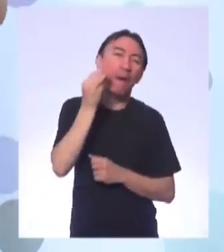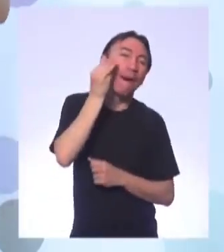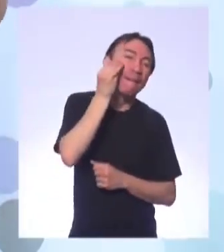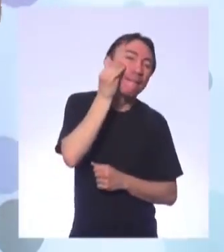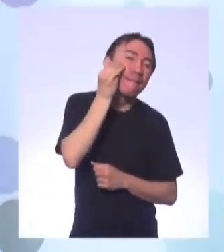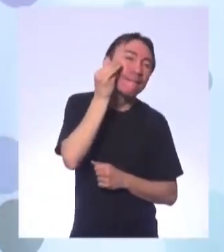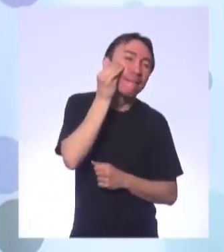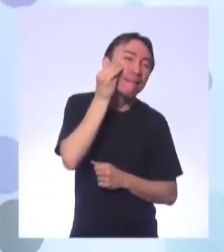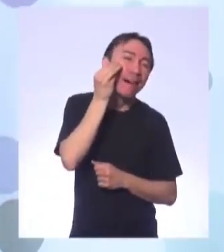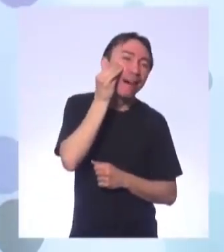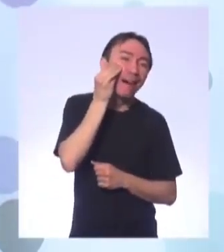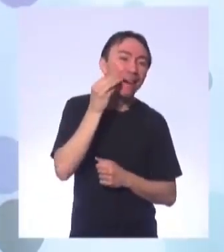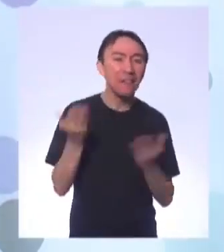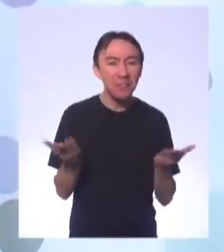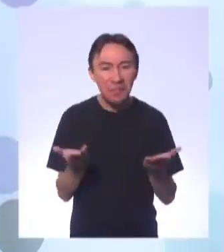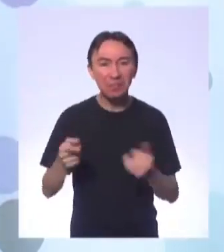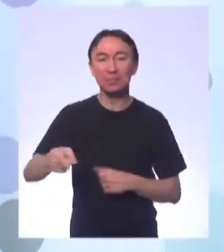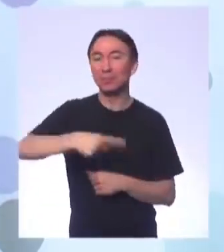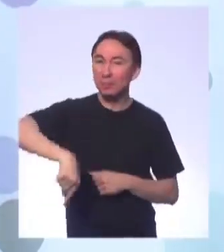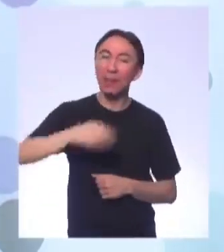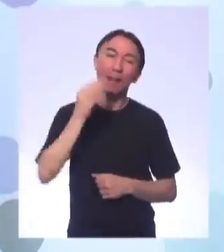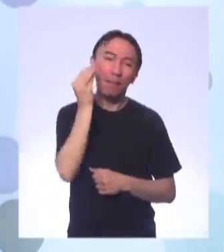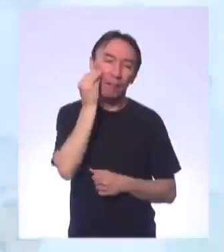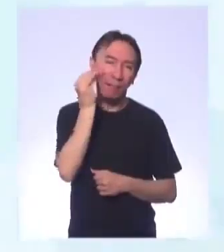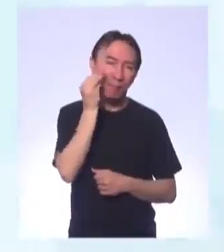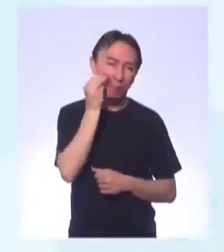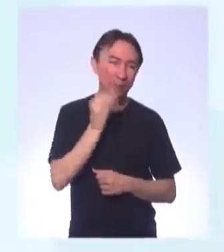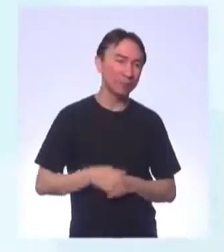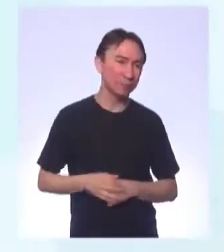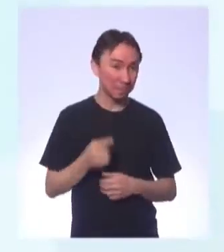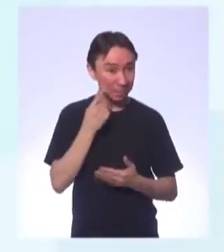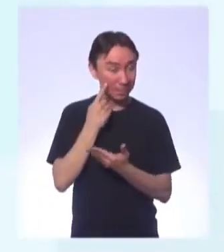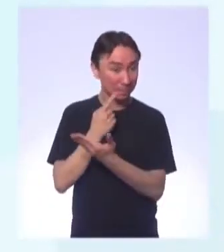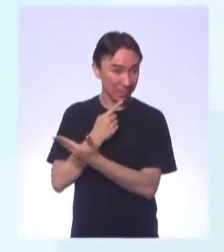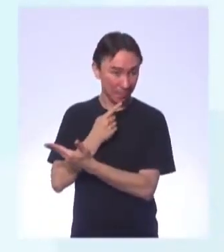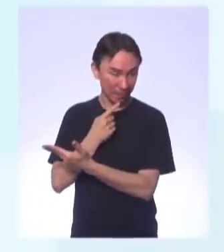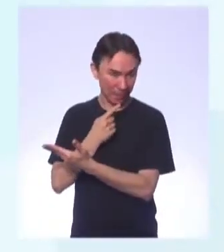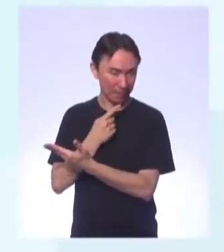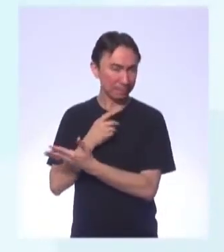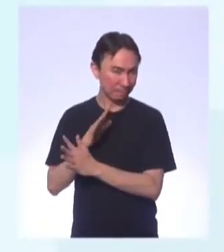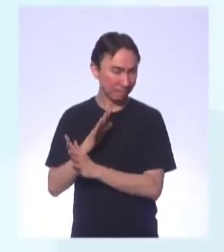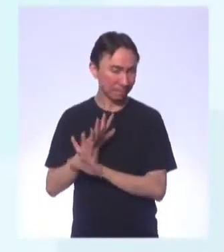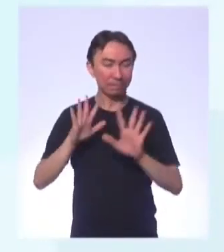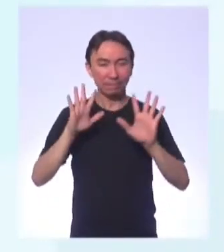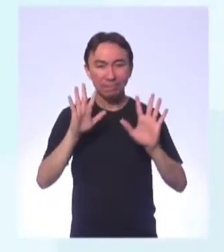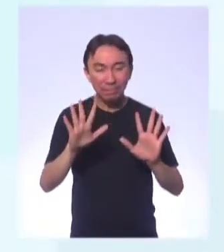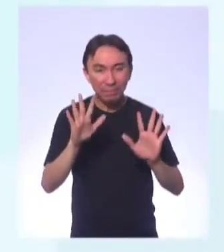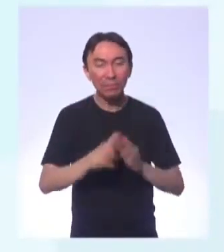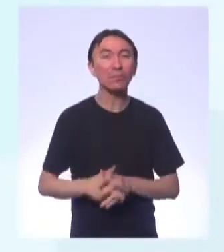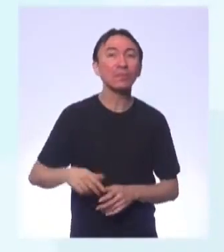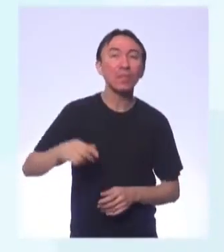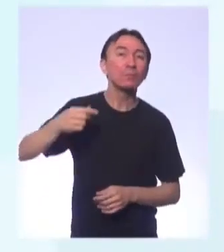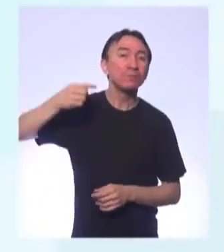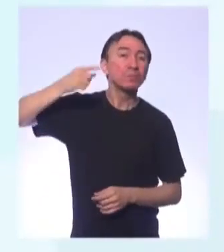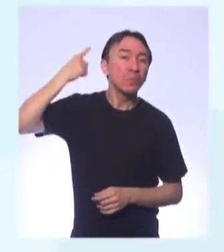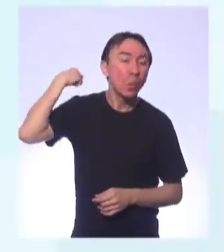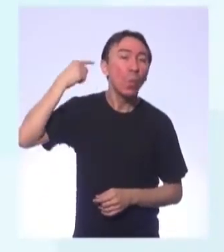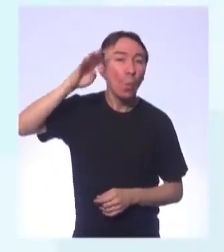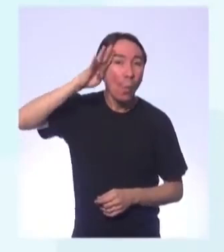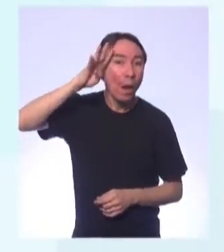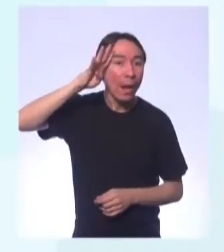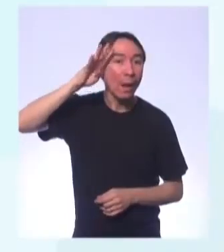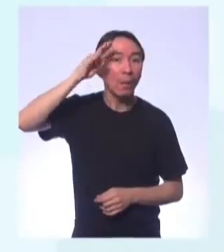vamos é o teste né Nós vamos fazer aqui vou pedir para Pode pôr na tela aí que é o seguinte ó eu tinha pedido para vocês colocarem